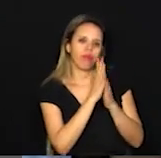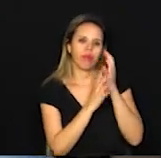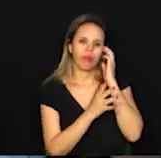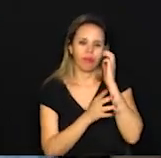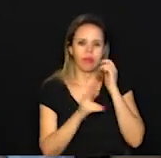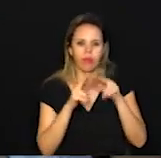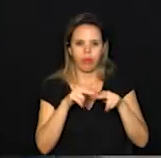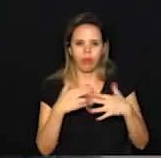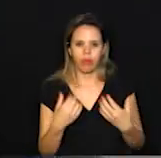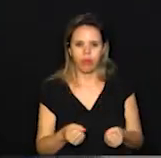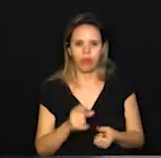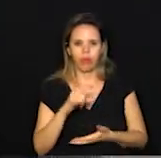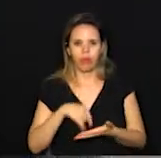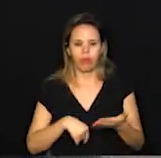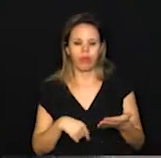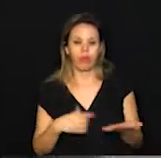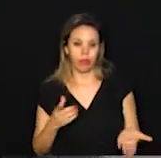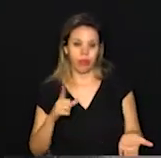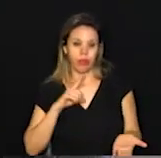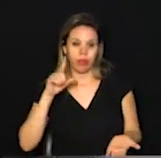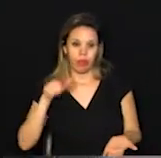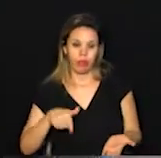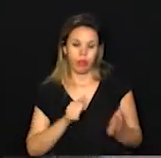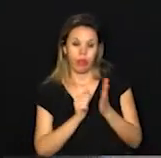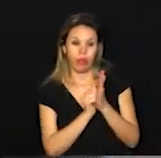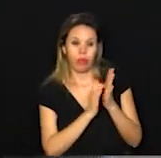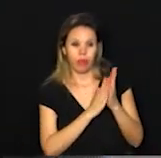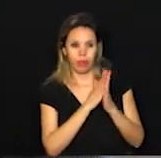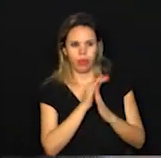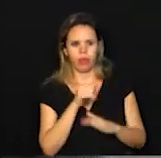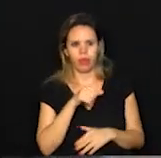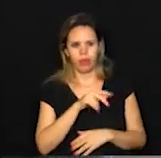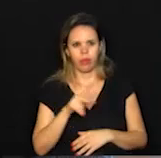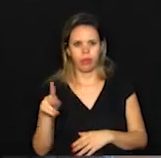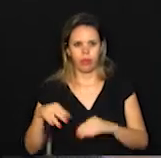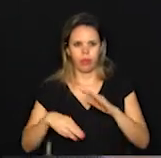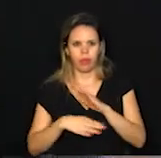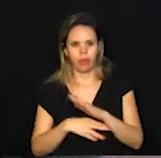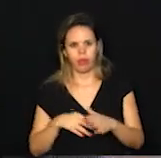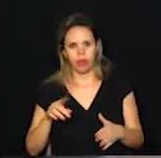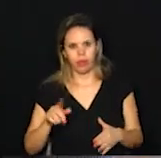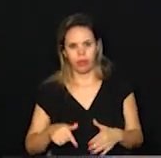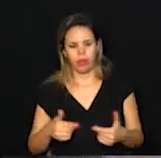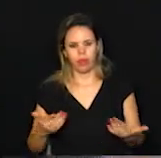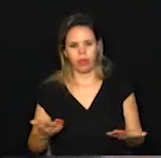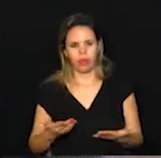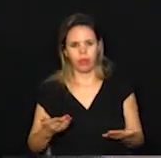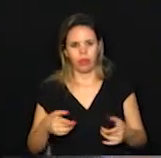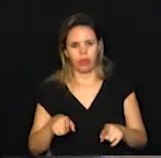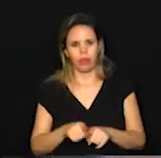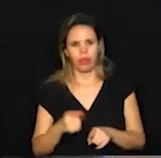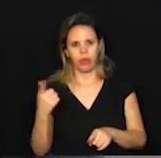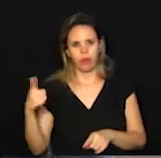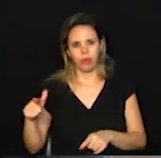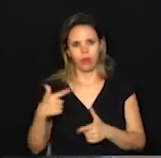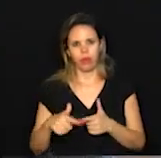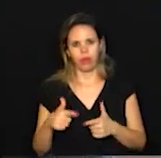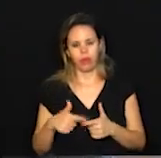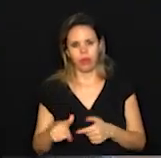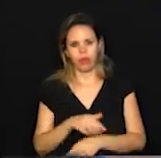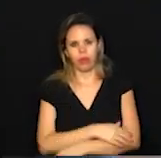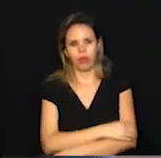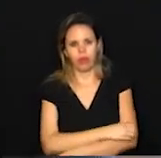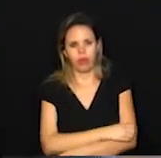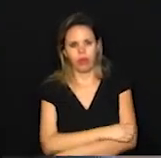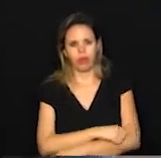na obtenção do alvará. Burocracia essa que, segundo o presidente da Câmara, acaba esbarrando em outro problema